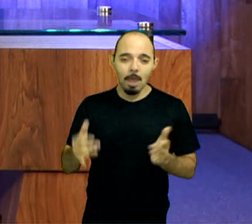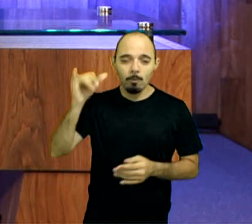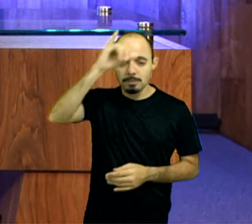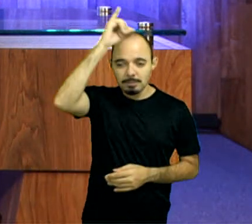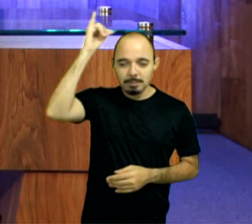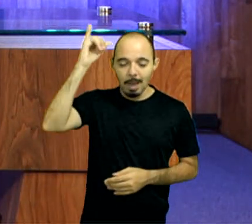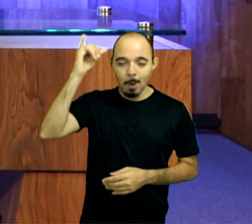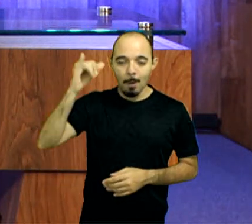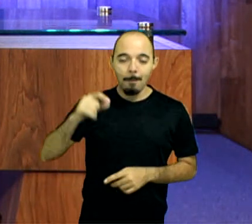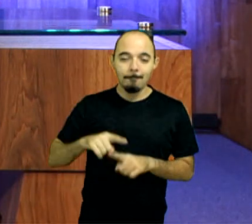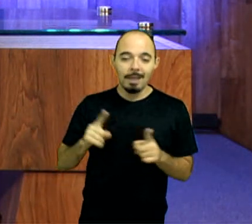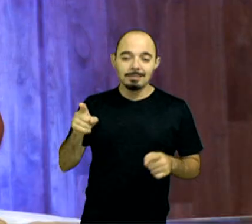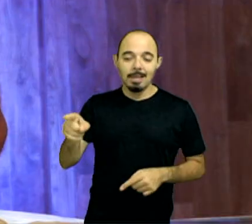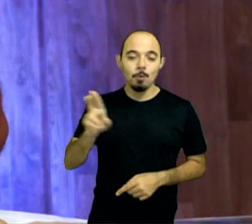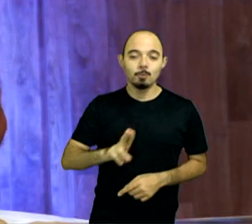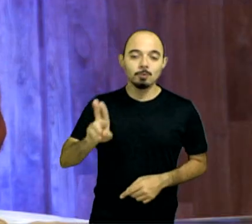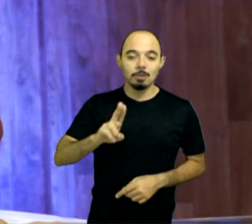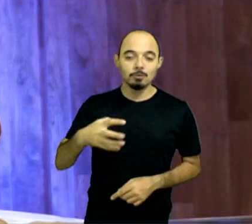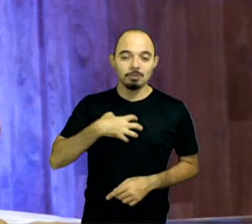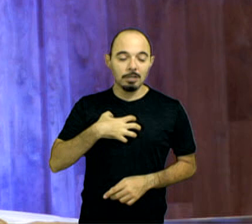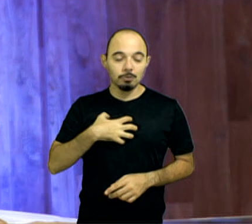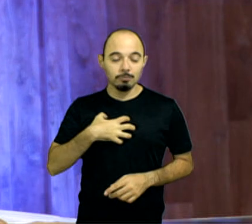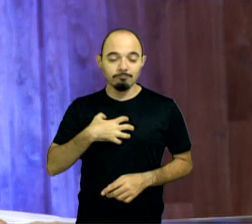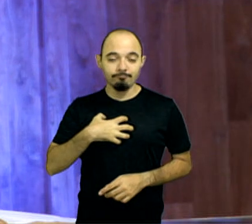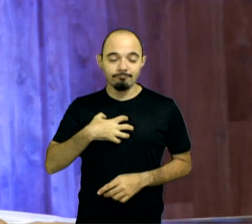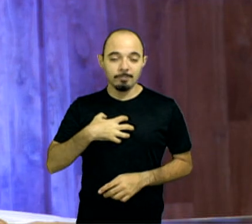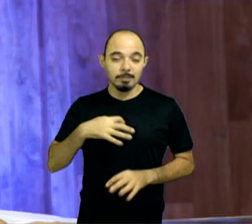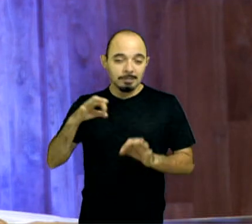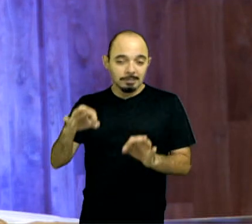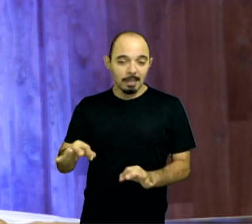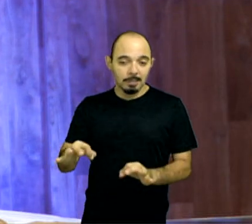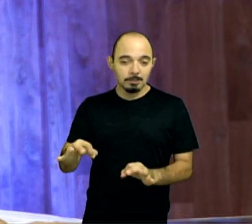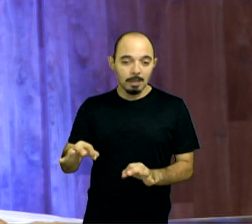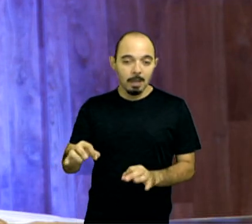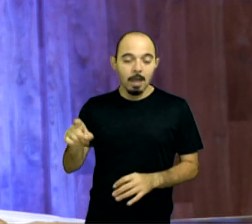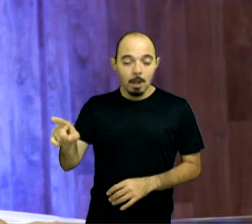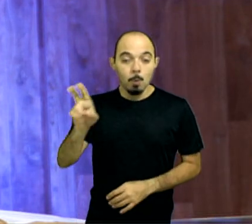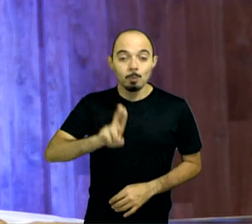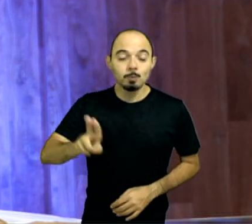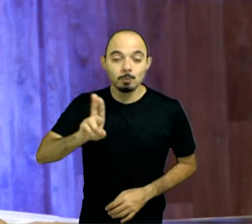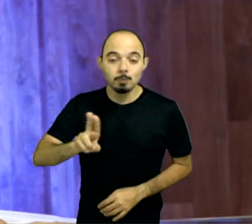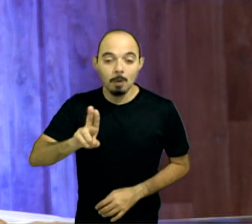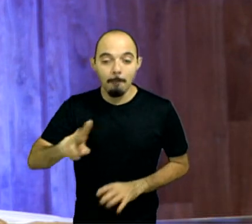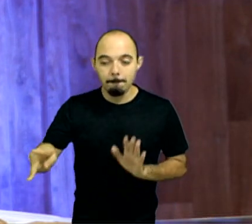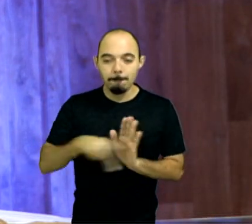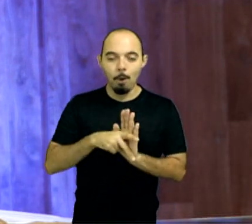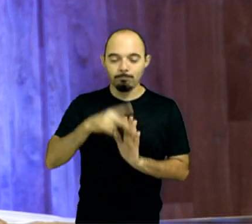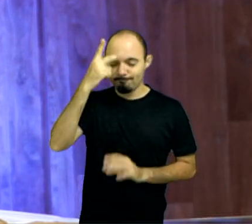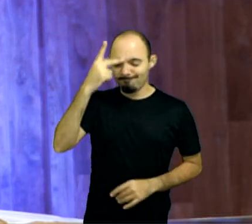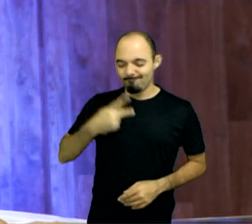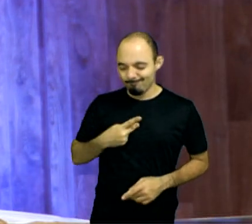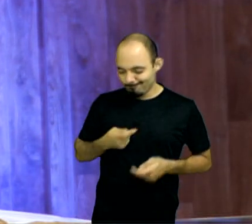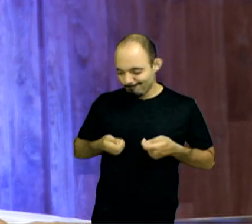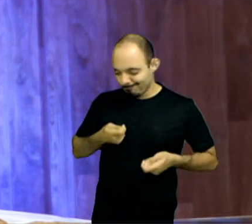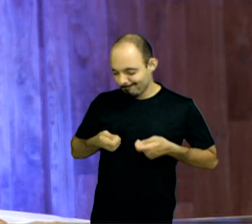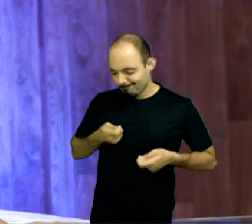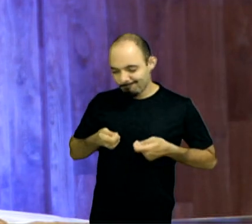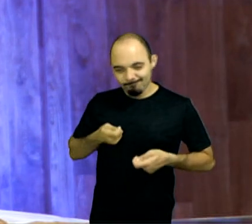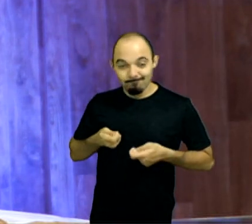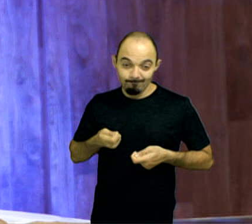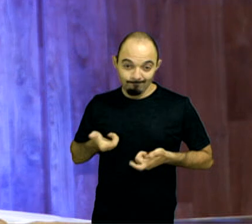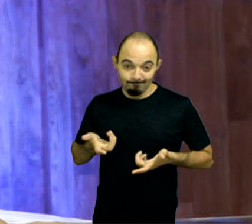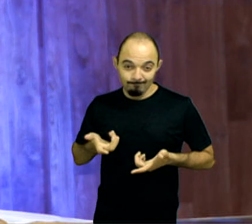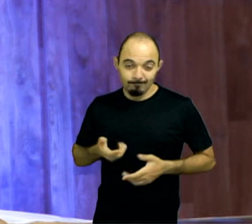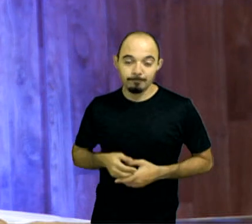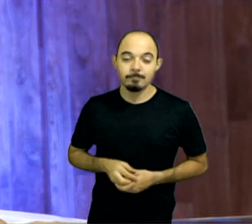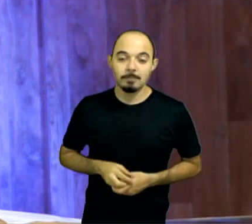dele usar aquilo de maneira correta, ele usou para si próprio. Vamos lembrar que um homem que não